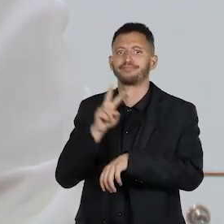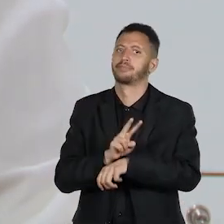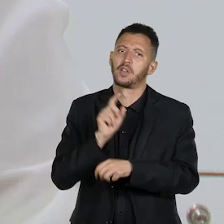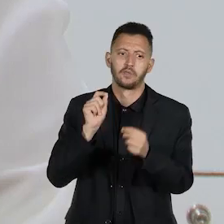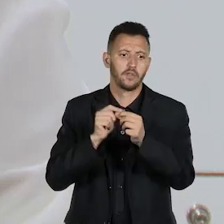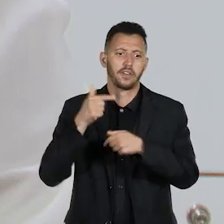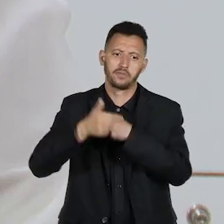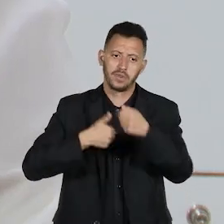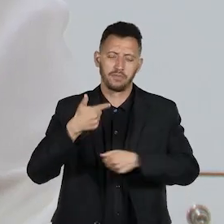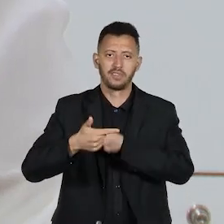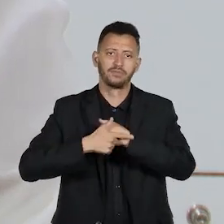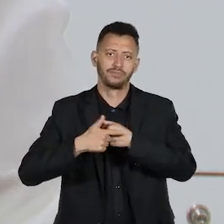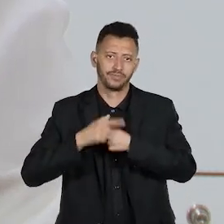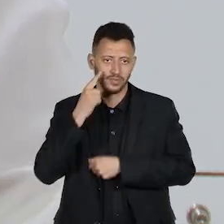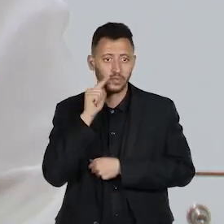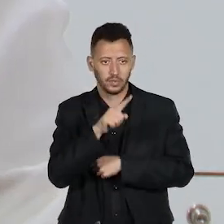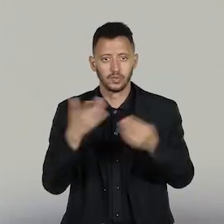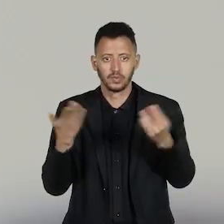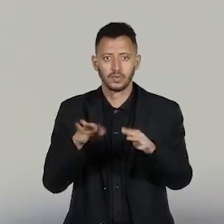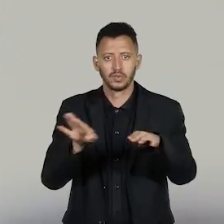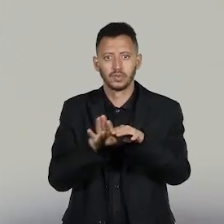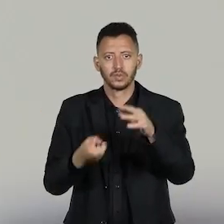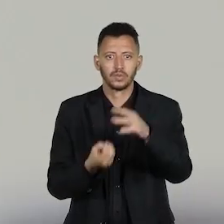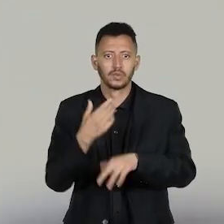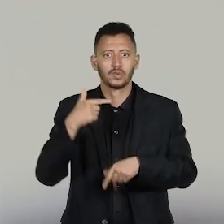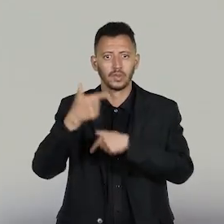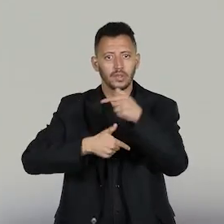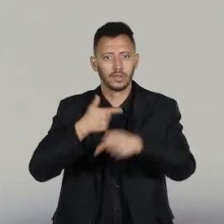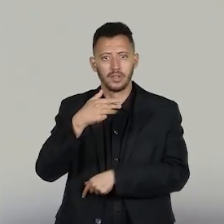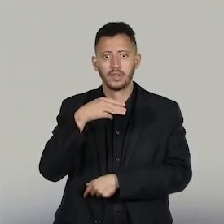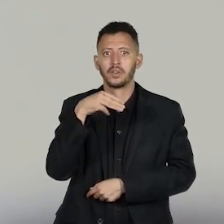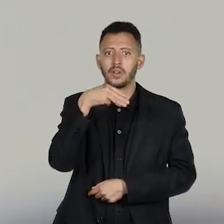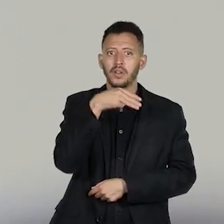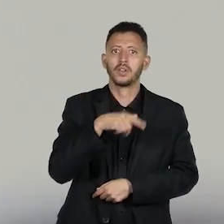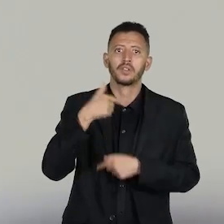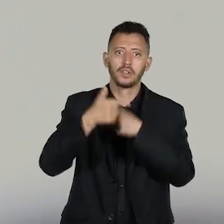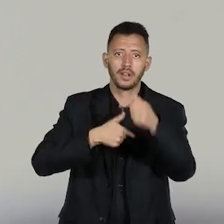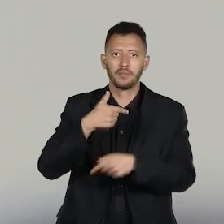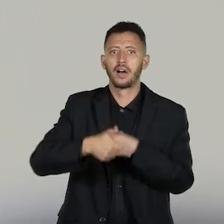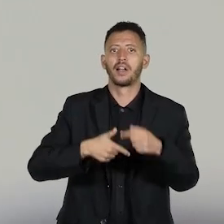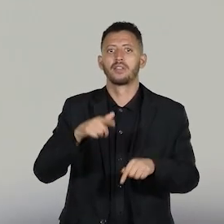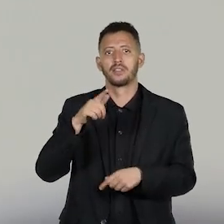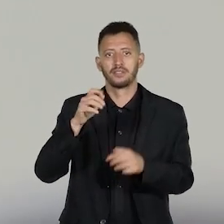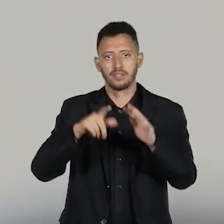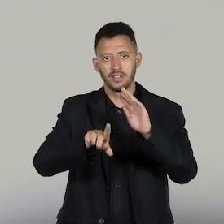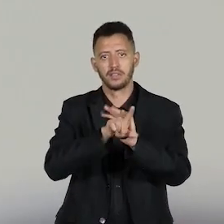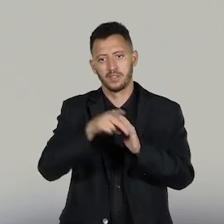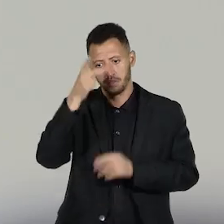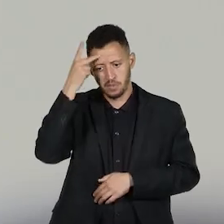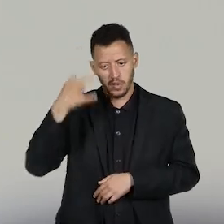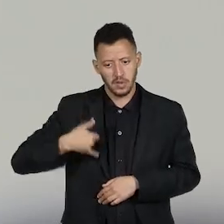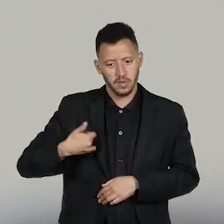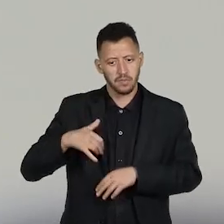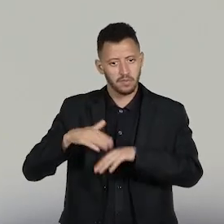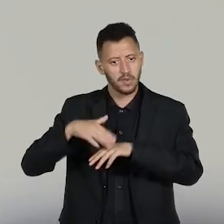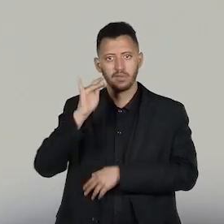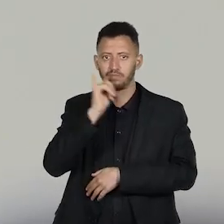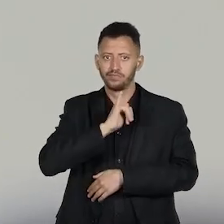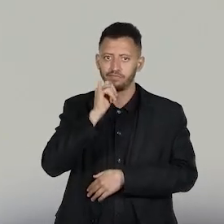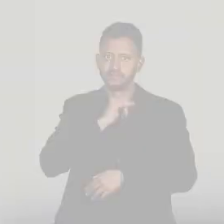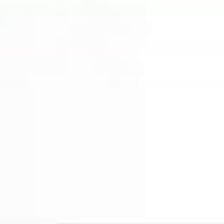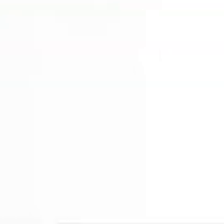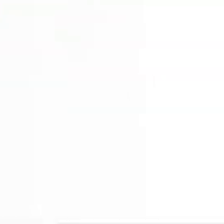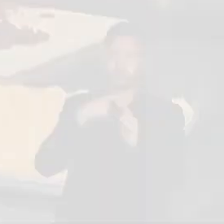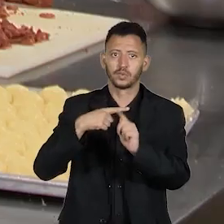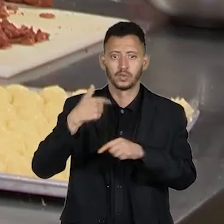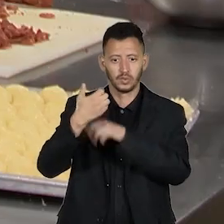próprios pais, não fazem esse papel. E veja também nesta edição do Trabalho Legal como está o mercado de trabalho para as pessoas mais